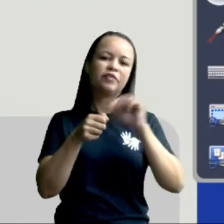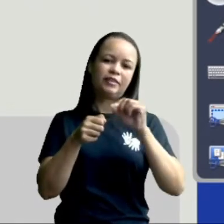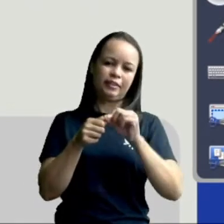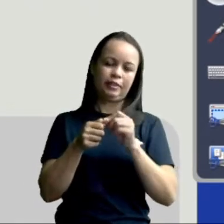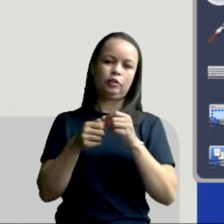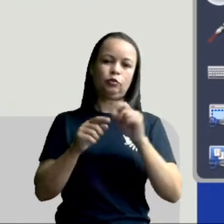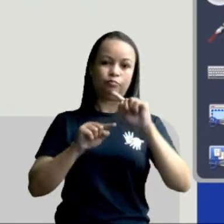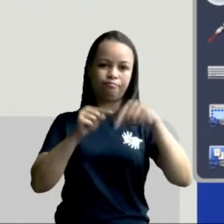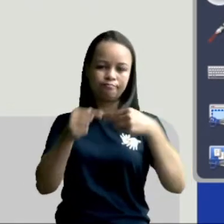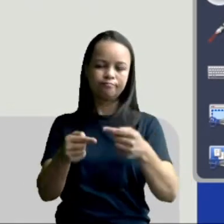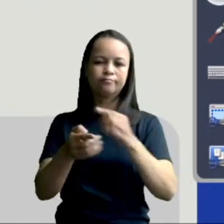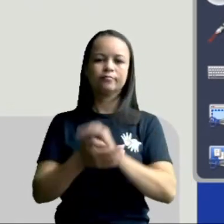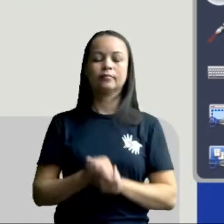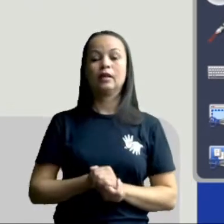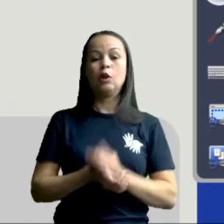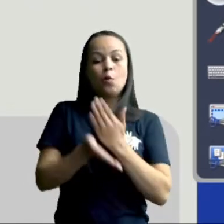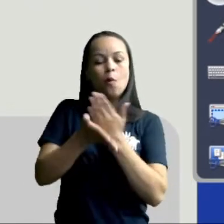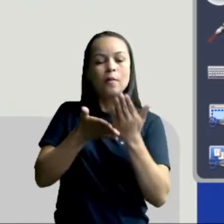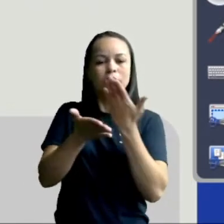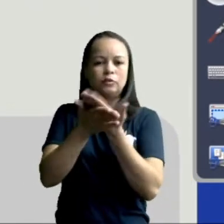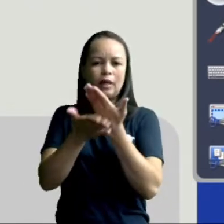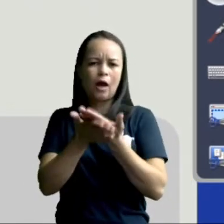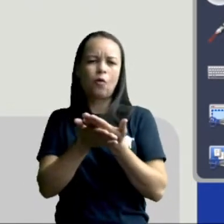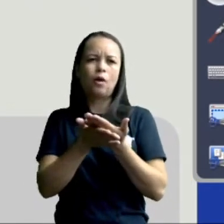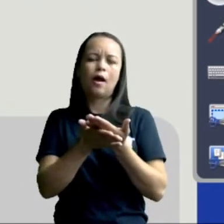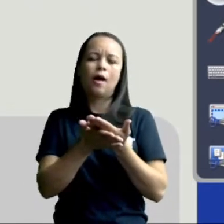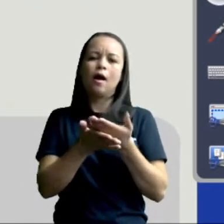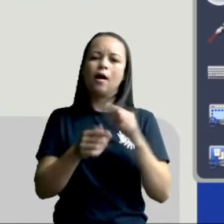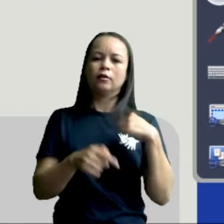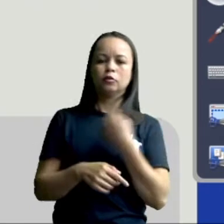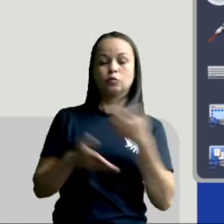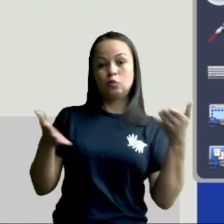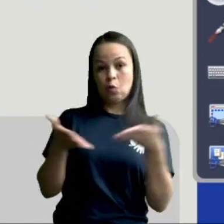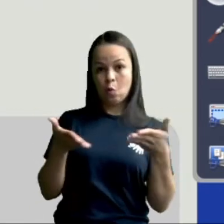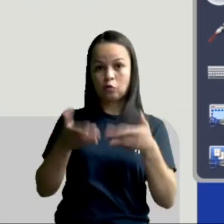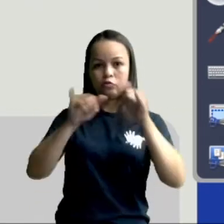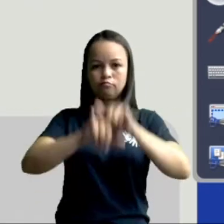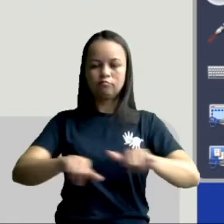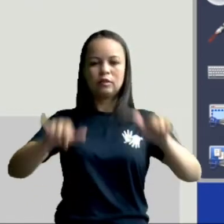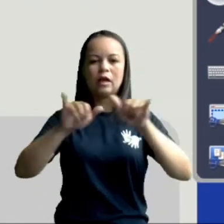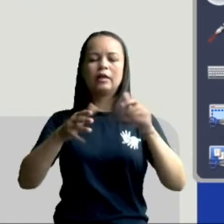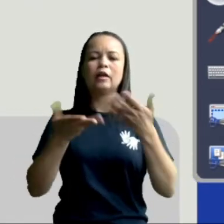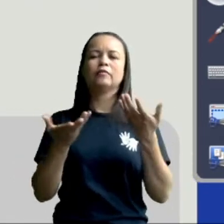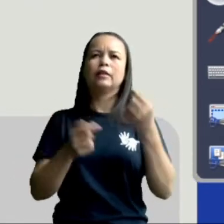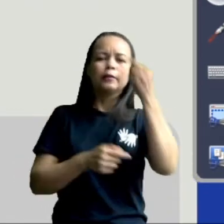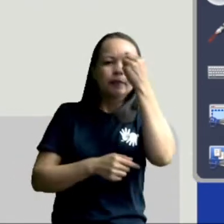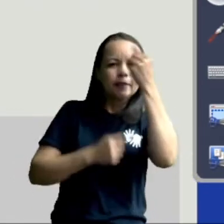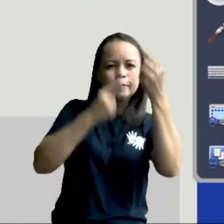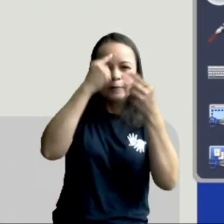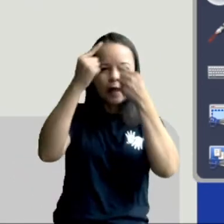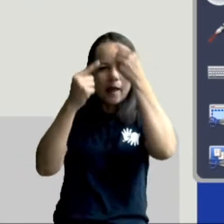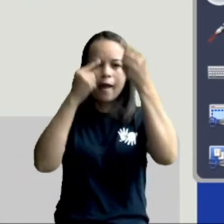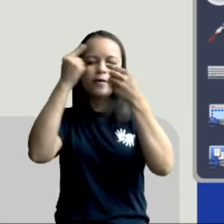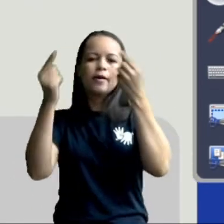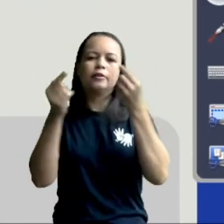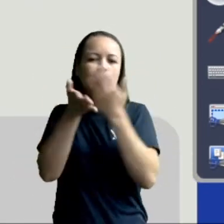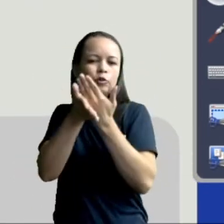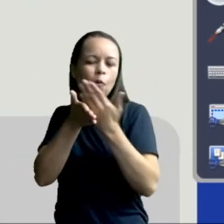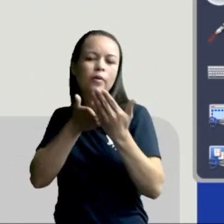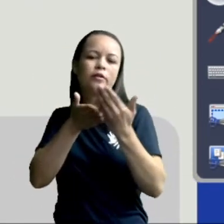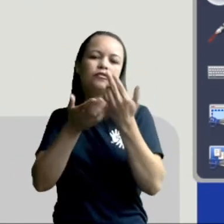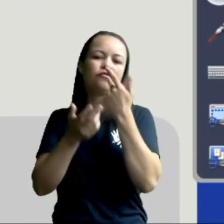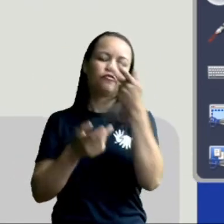lá no comecinho da aula, a gente hoje vai estar apresentando conceitos, ideias iniciais, né, falando